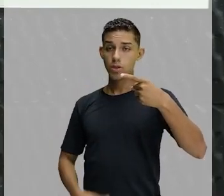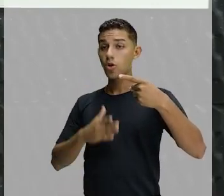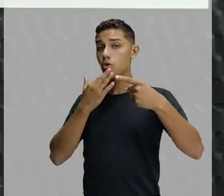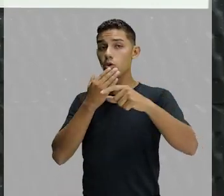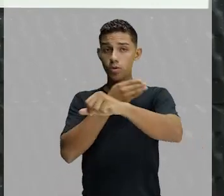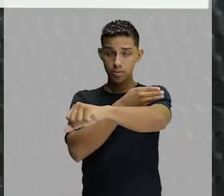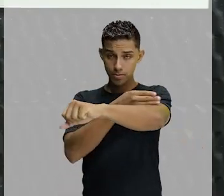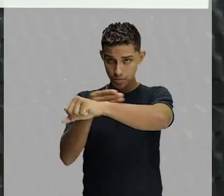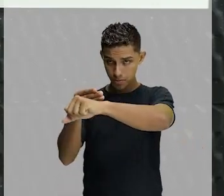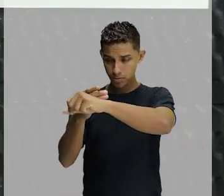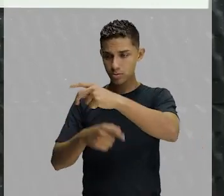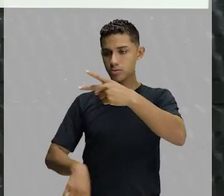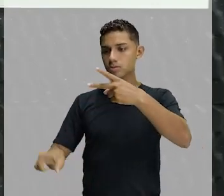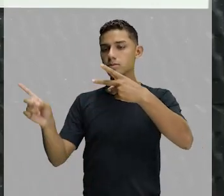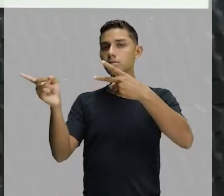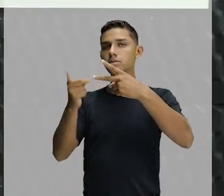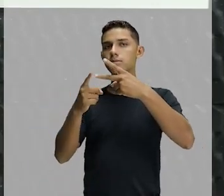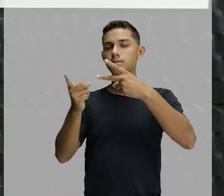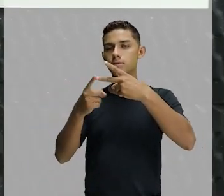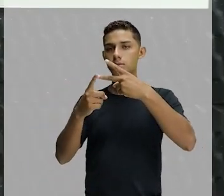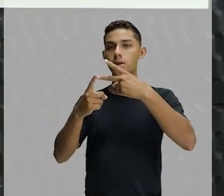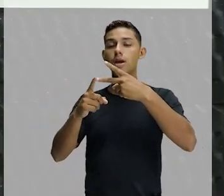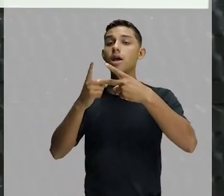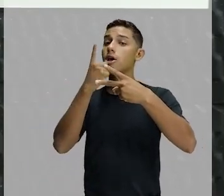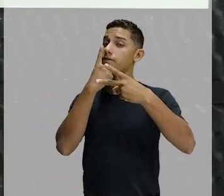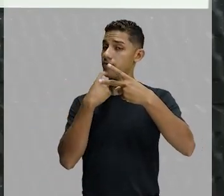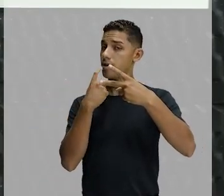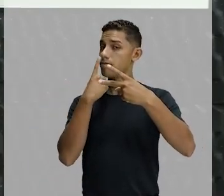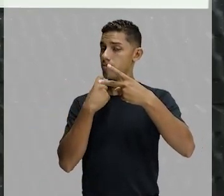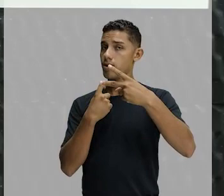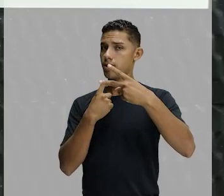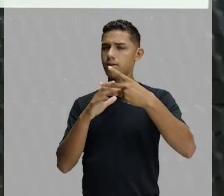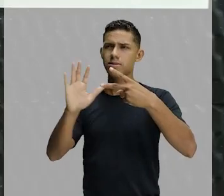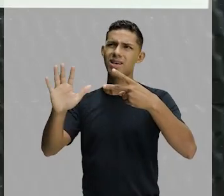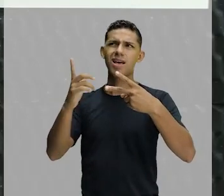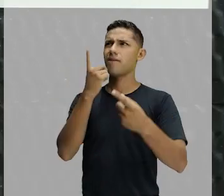branca, o fenótipo pelagem vermelha.